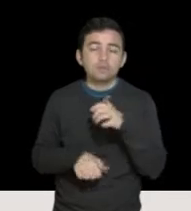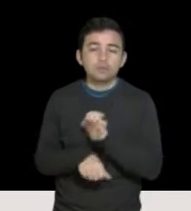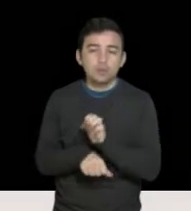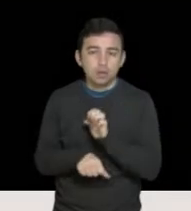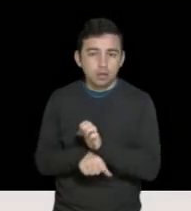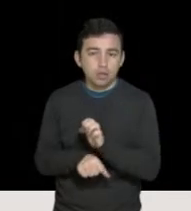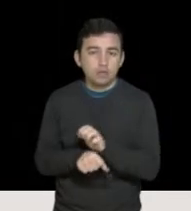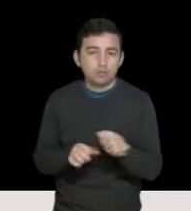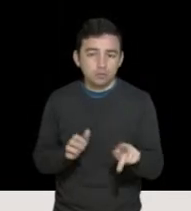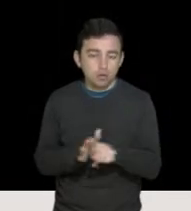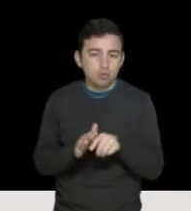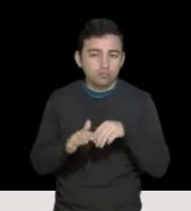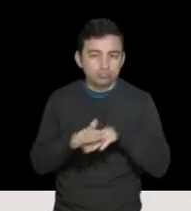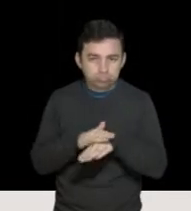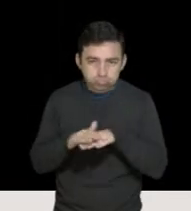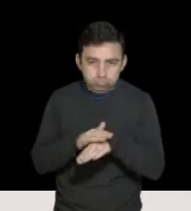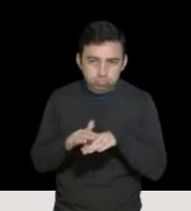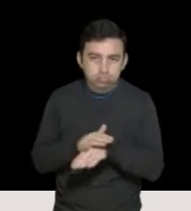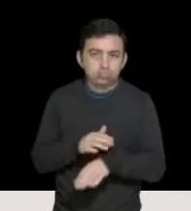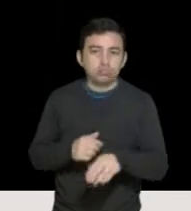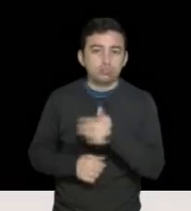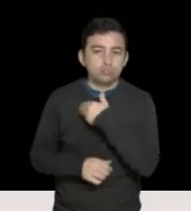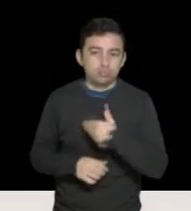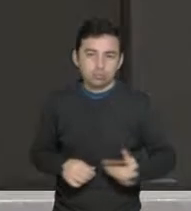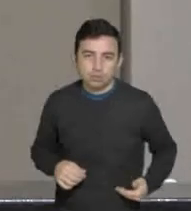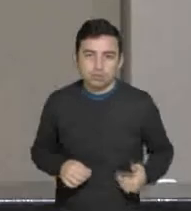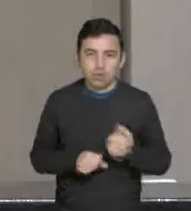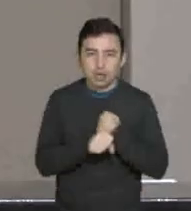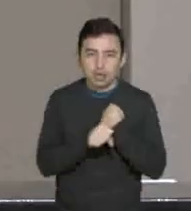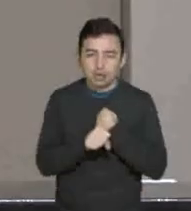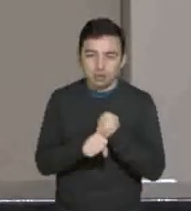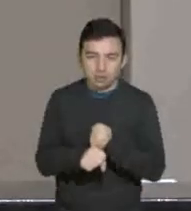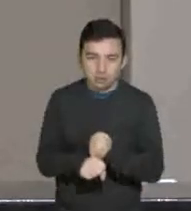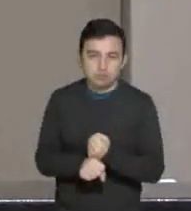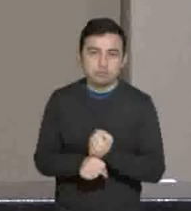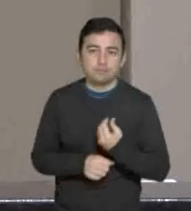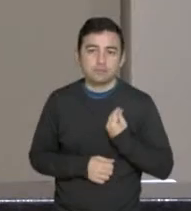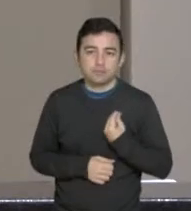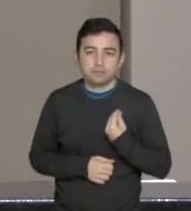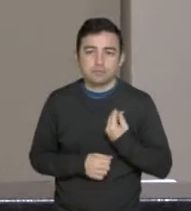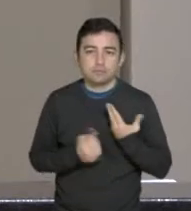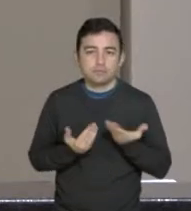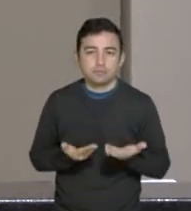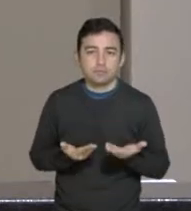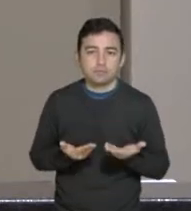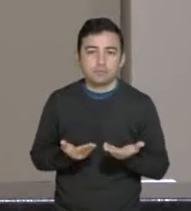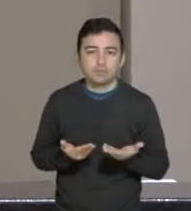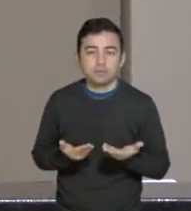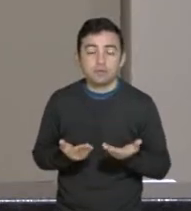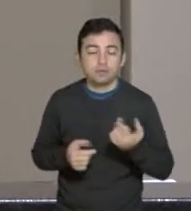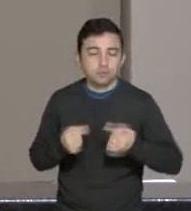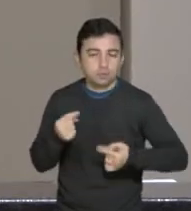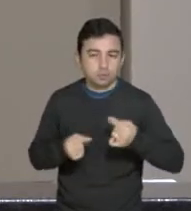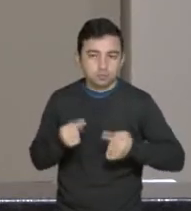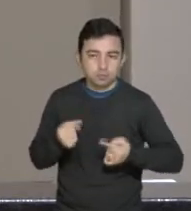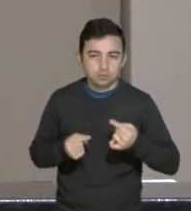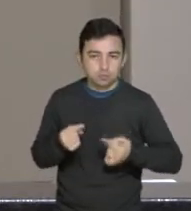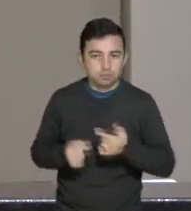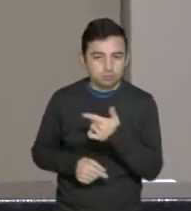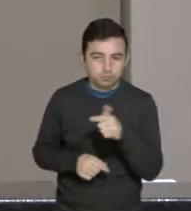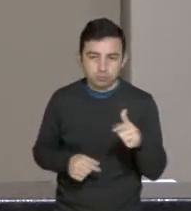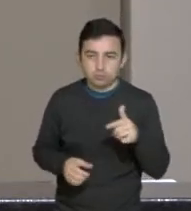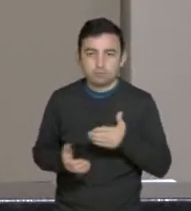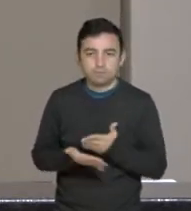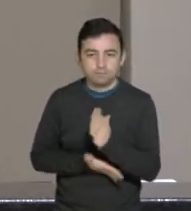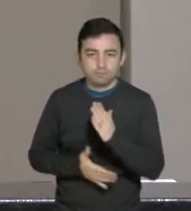cofres públicos estaduais em 3 anos de existência. Em discussão, não havendo quem queira discuti-lo, em votação,